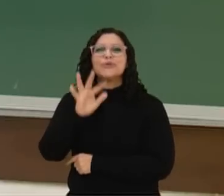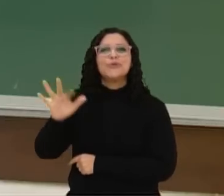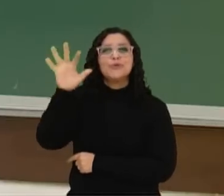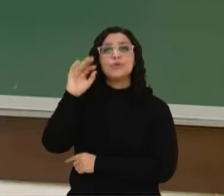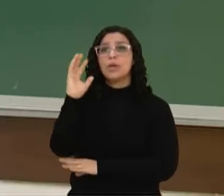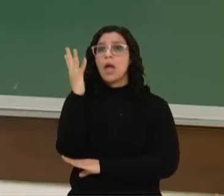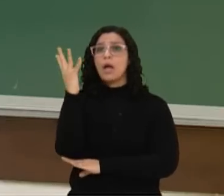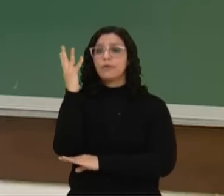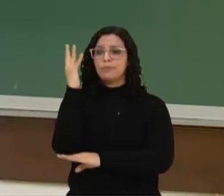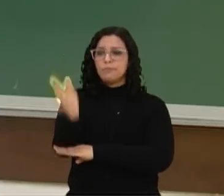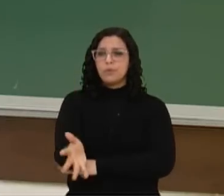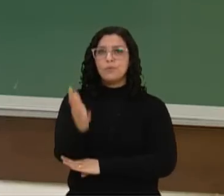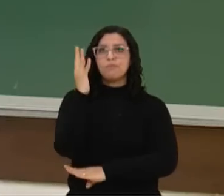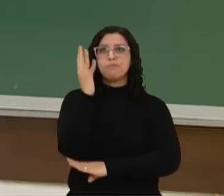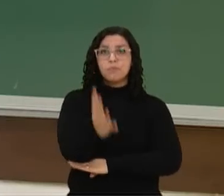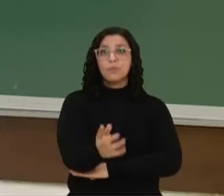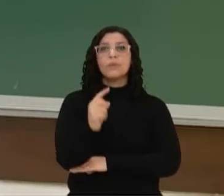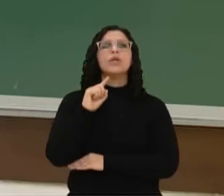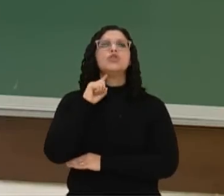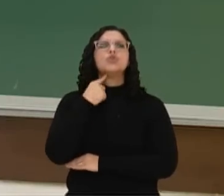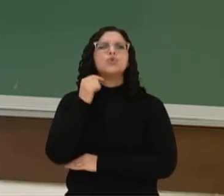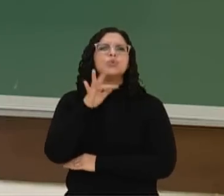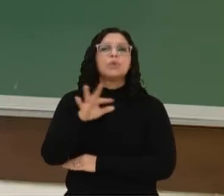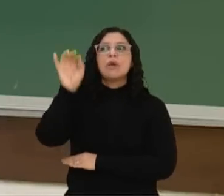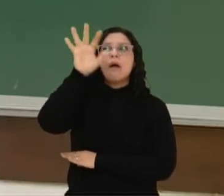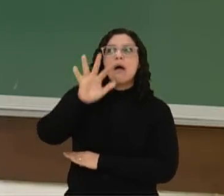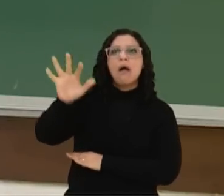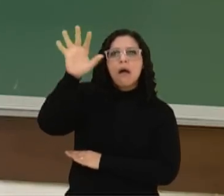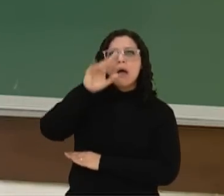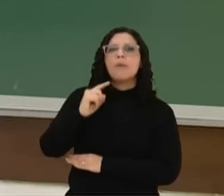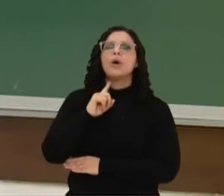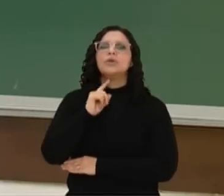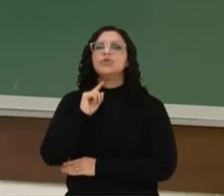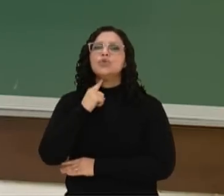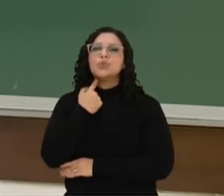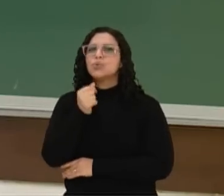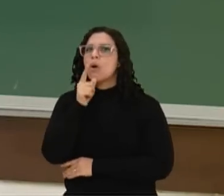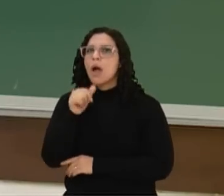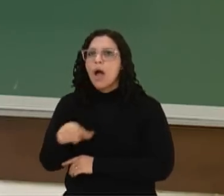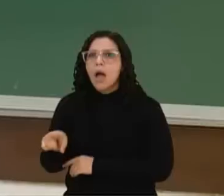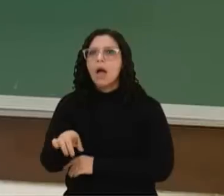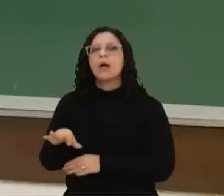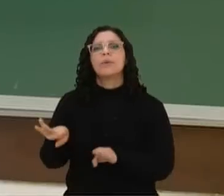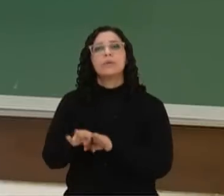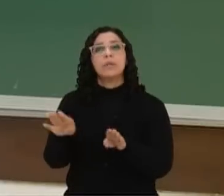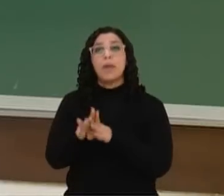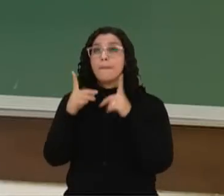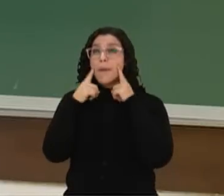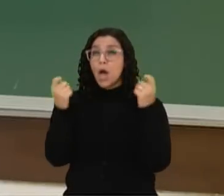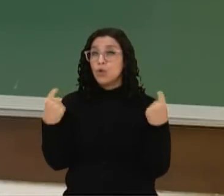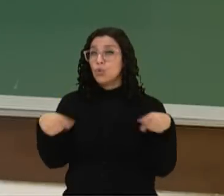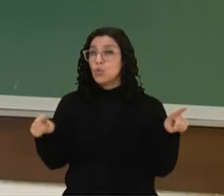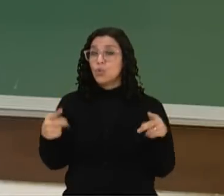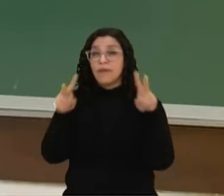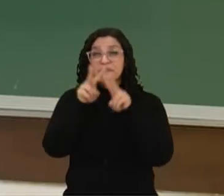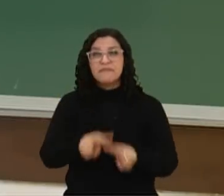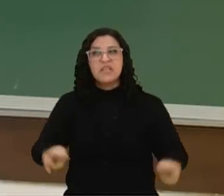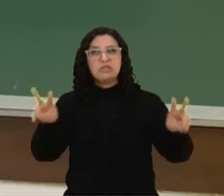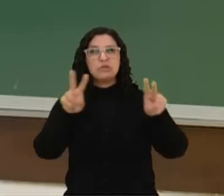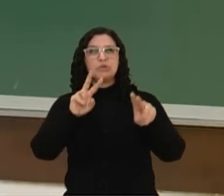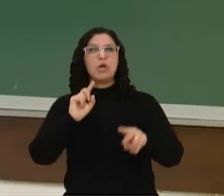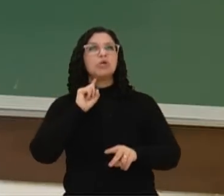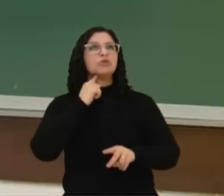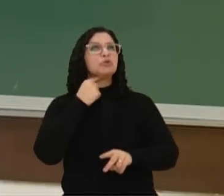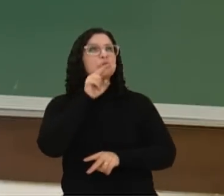desmatamento. Poluição pode ser das águas, pode ser do ar, pode ser do solo, pode ser a poluição sonora, visual,